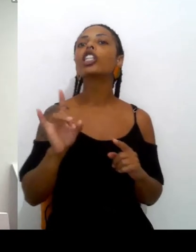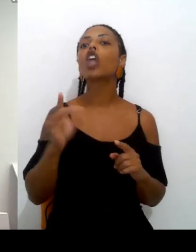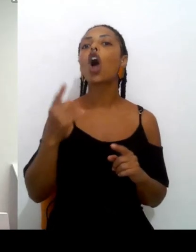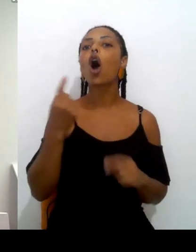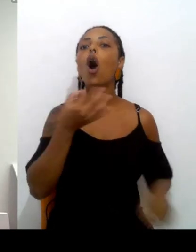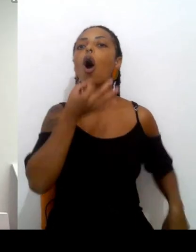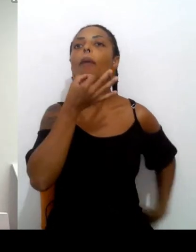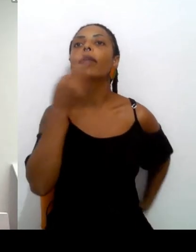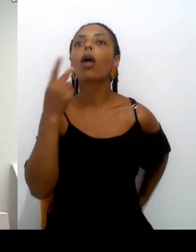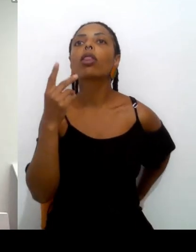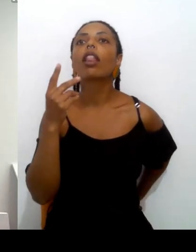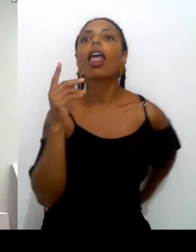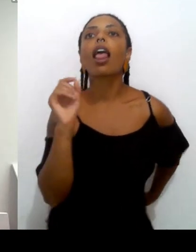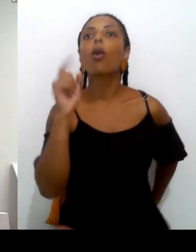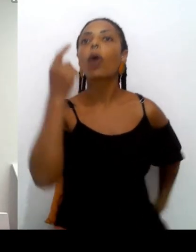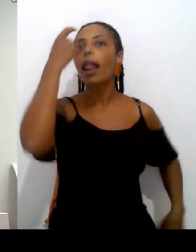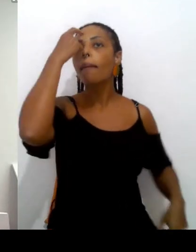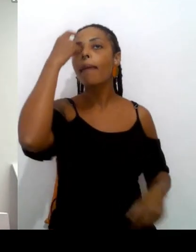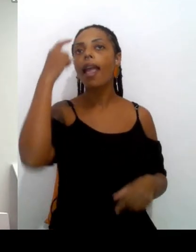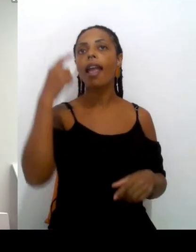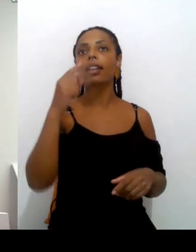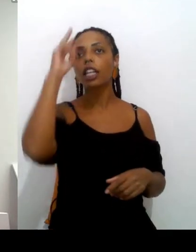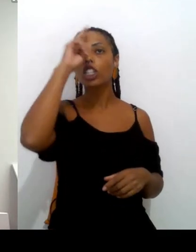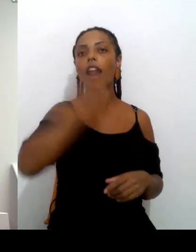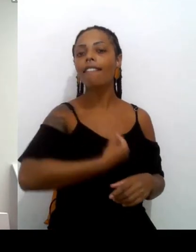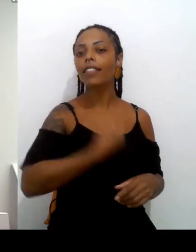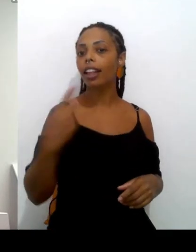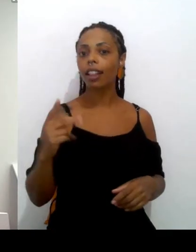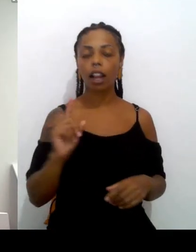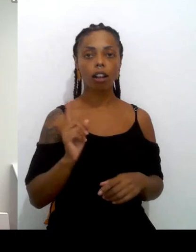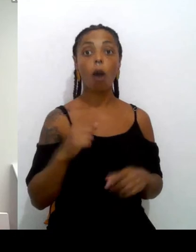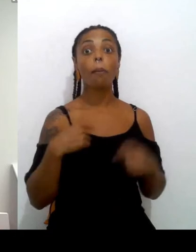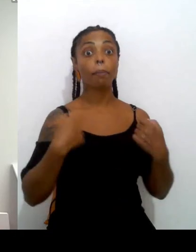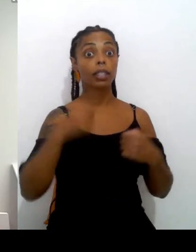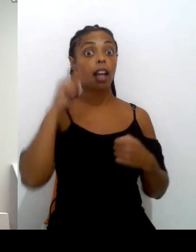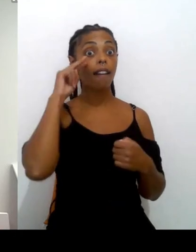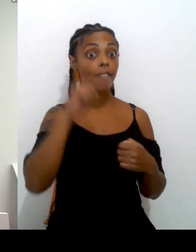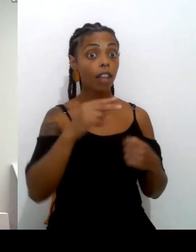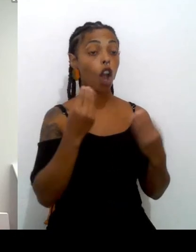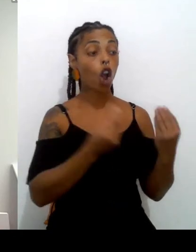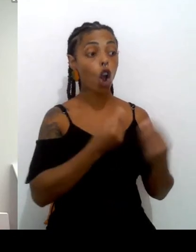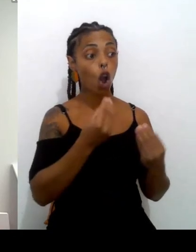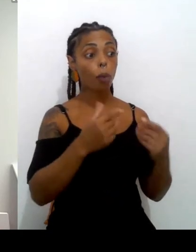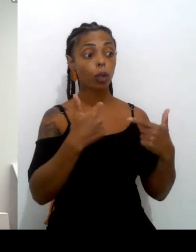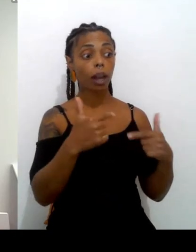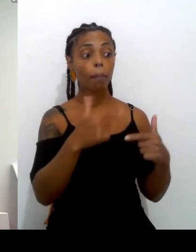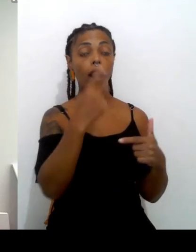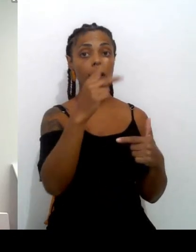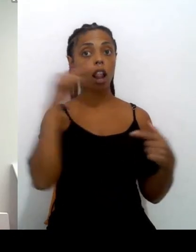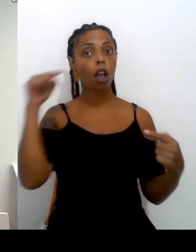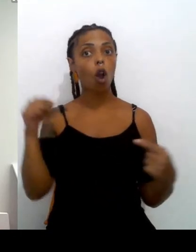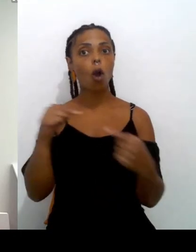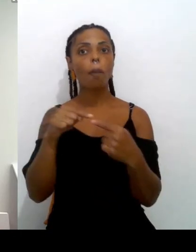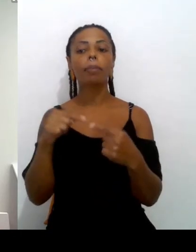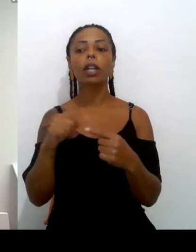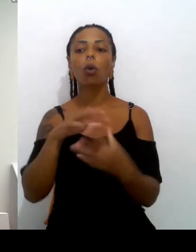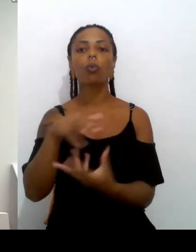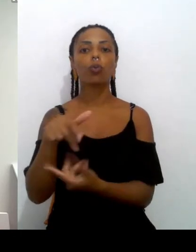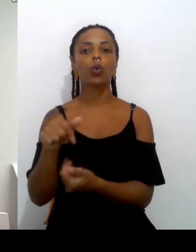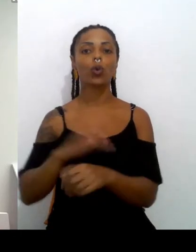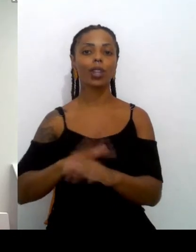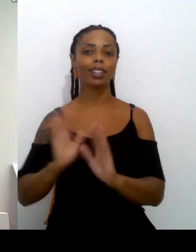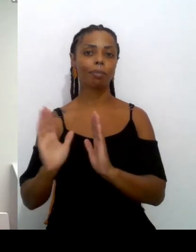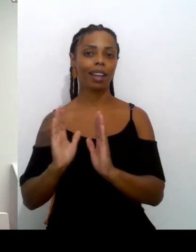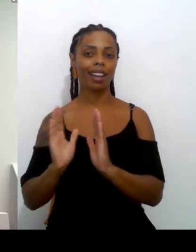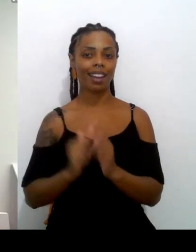a biografia do bacon basicamente tínhamos que olhar em como essas obras se encaixavam no mundo como se relacionavam